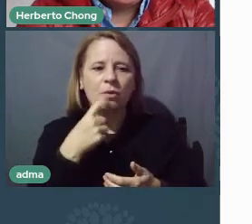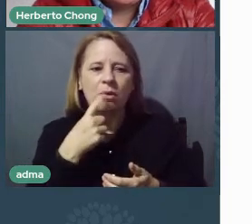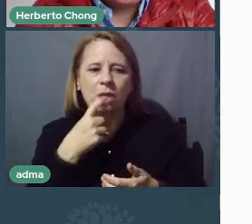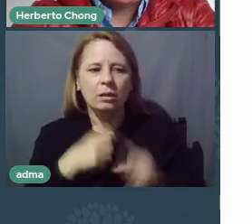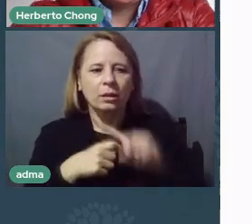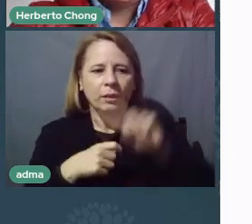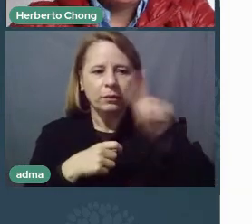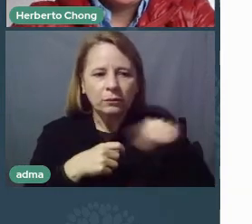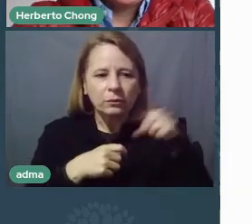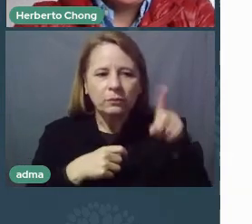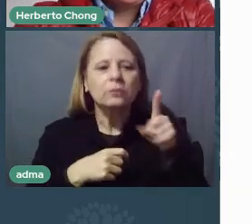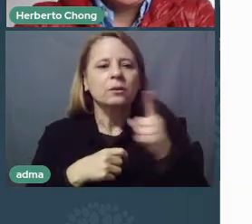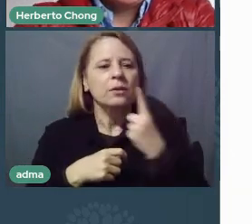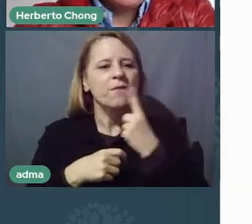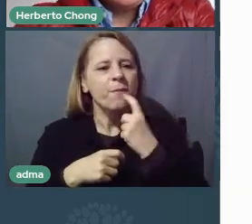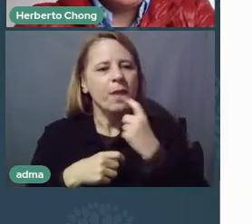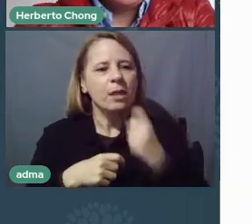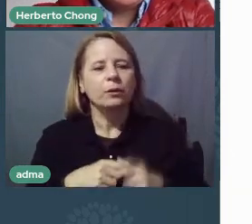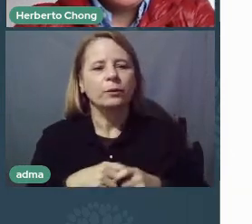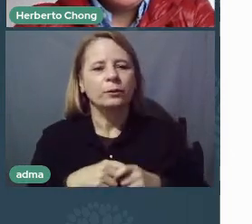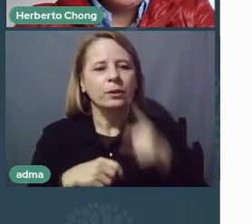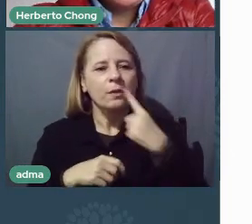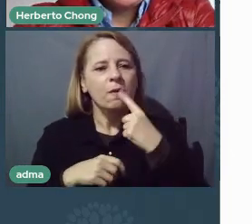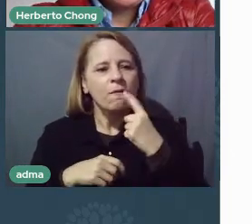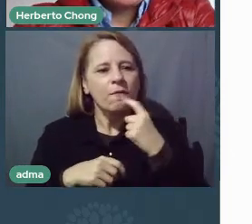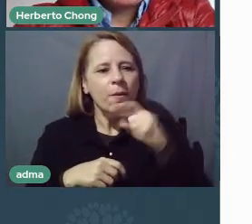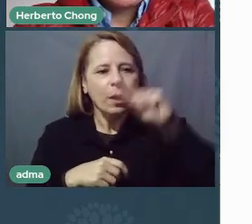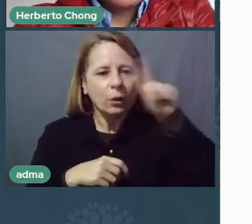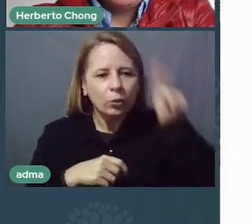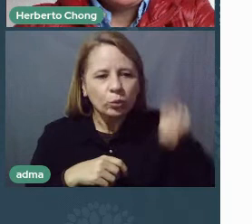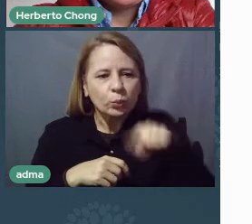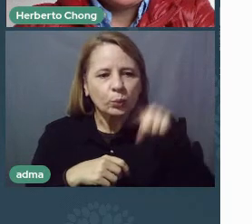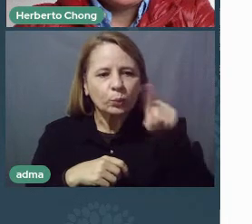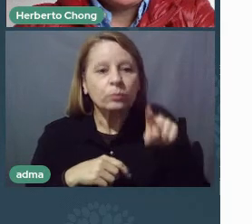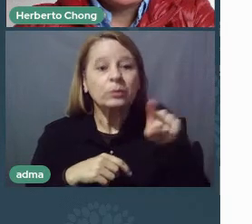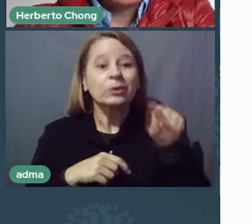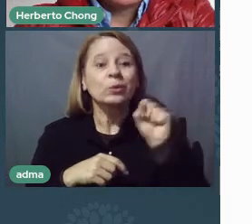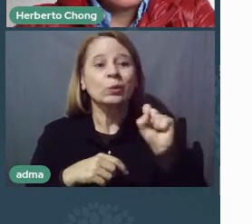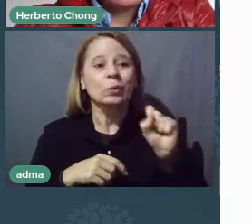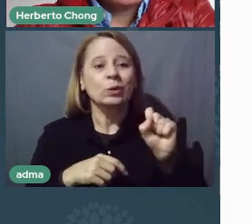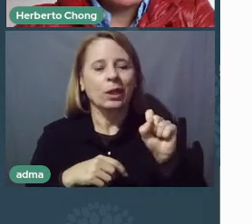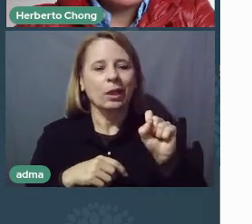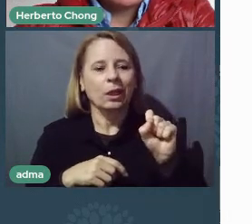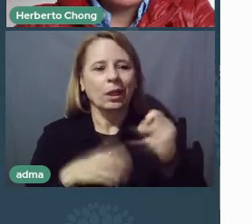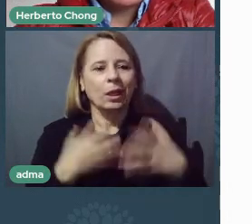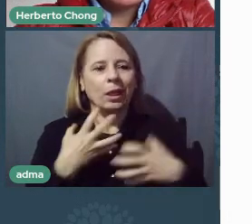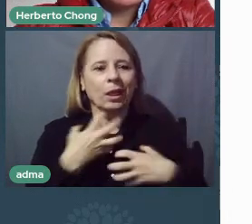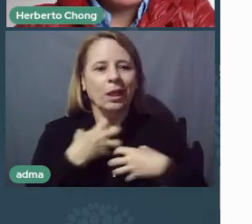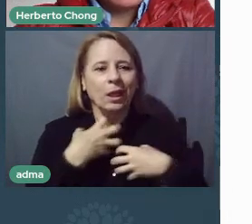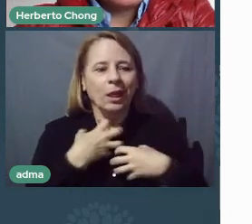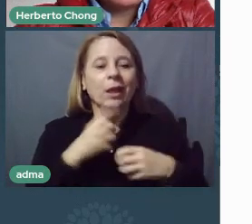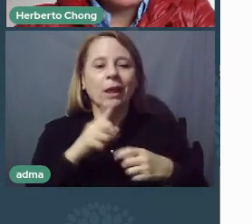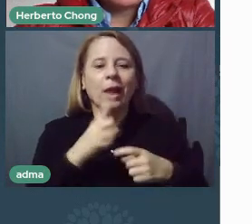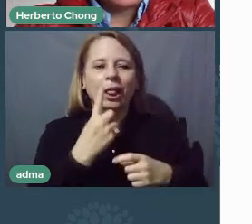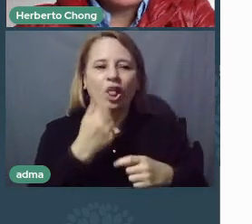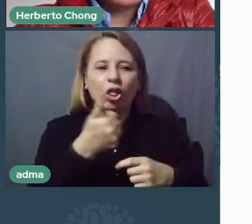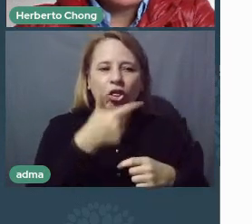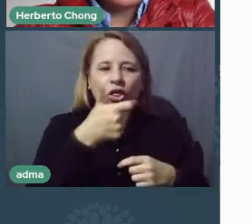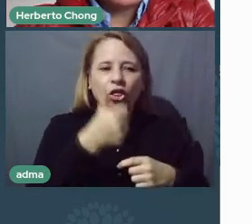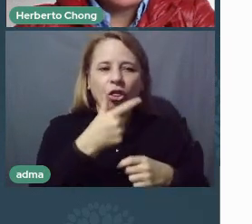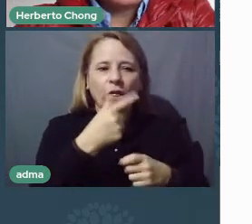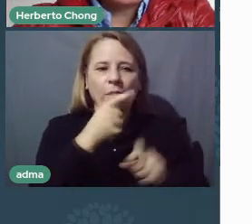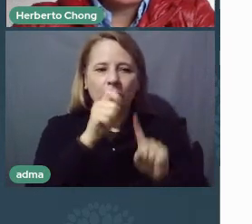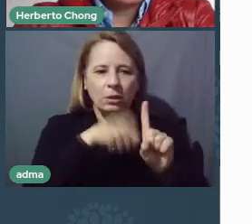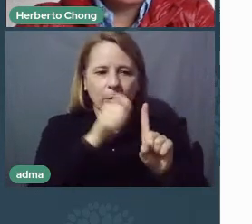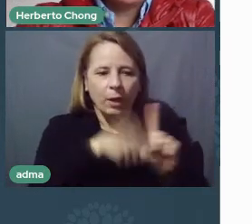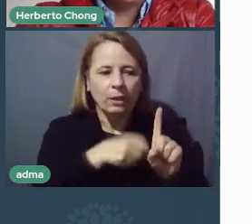Aqui a gente vê, então, em vermelho, né, a prevalência de sintomas da asma nos últimos 12 meses nas crianças